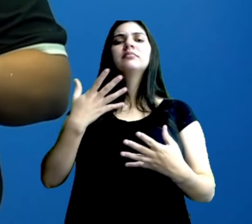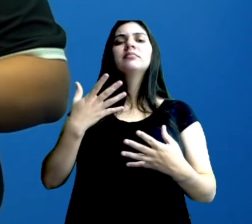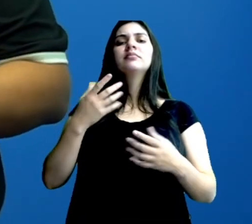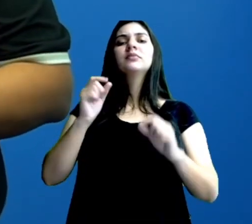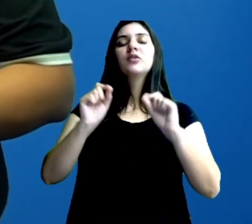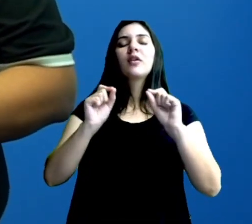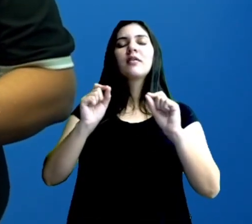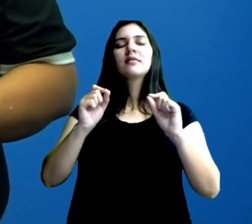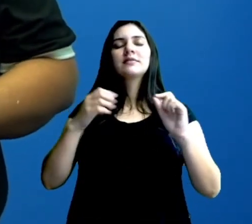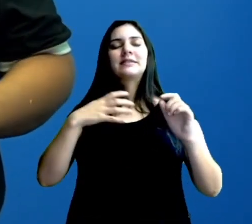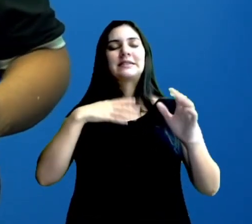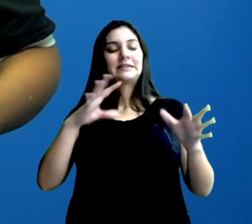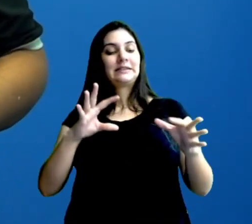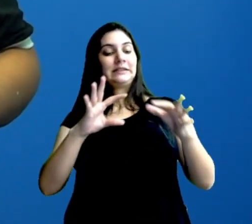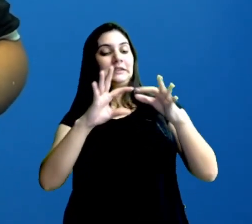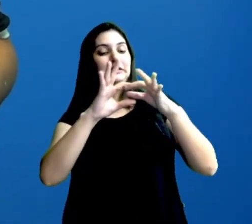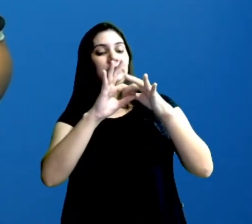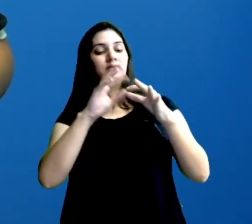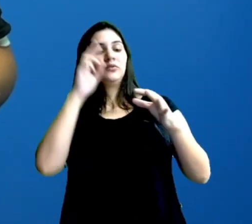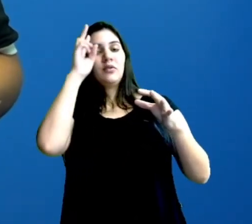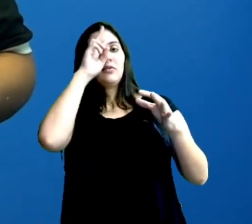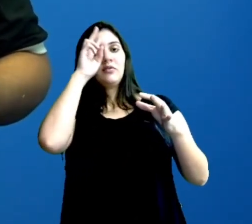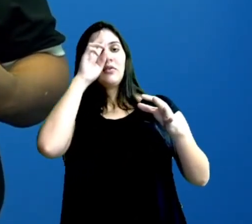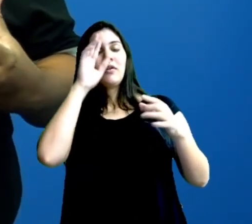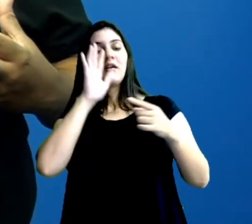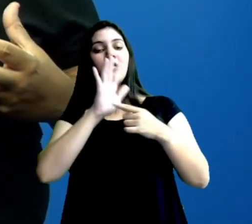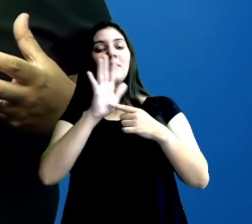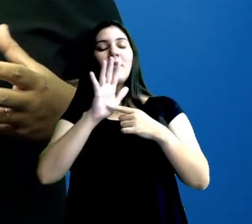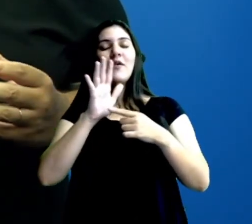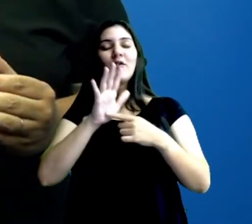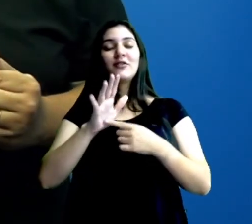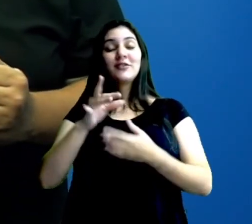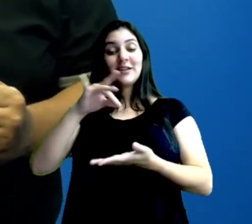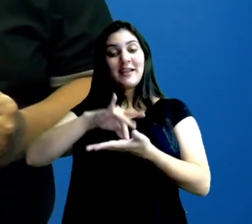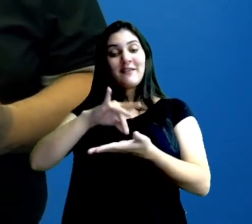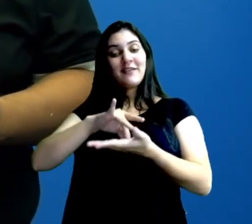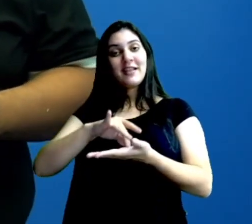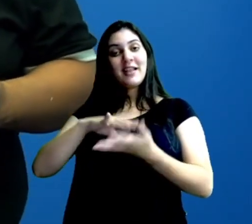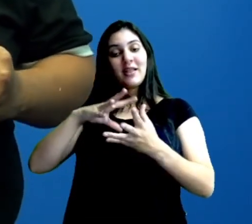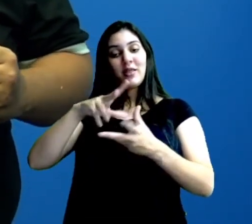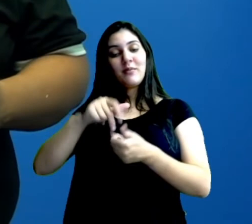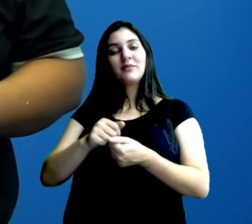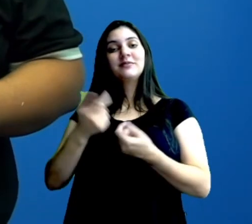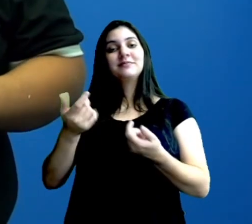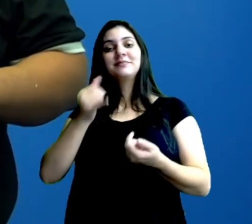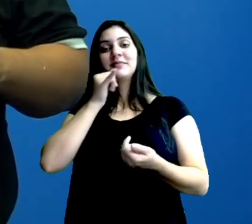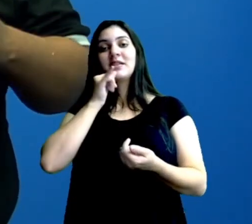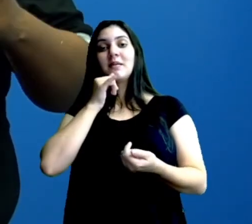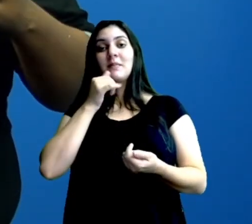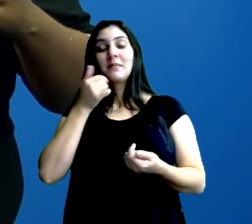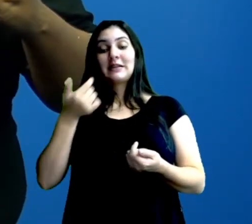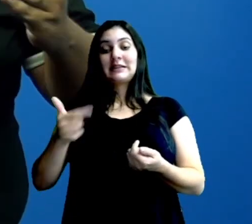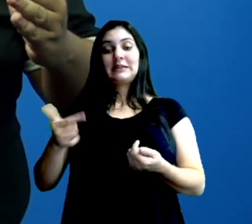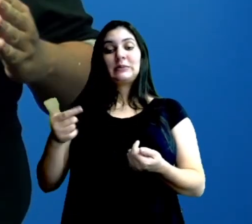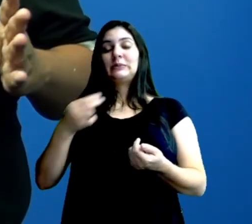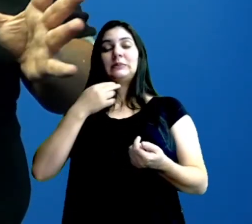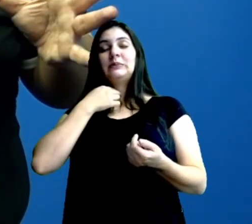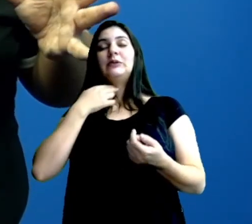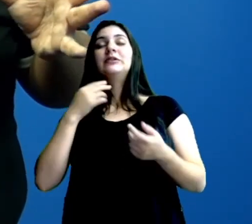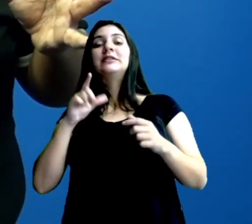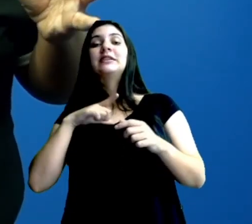tão integrado a ela que a gente acaba trazendo para a nossa realidade. Então, para a gente não ter essa